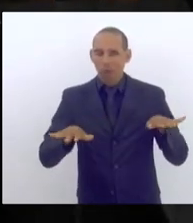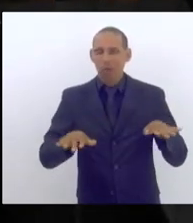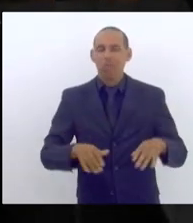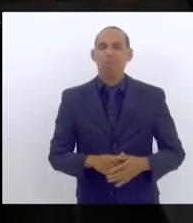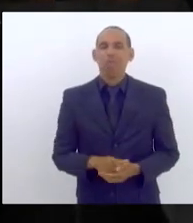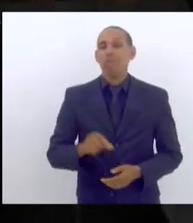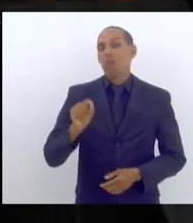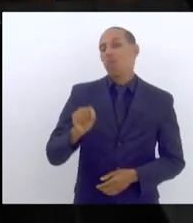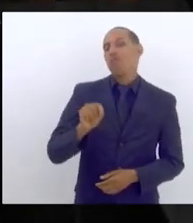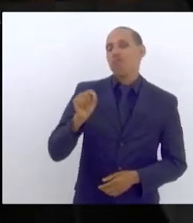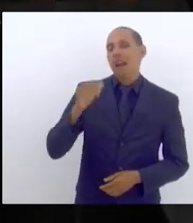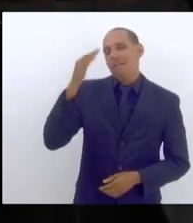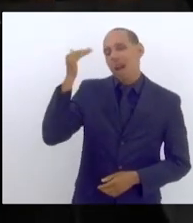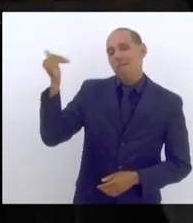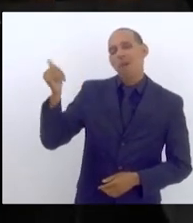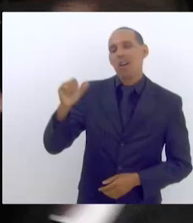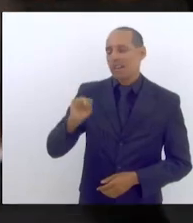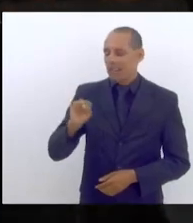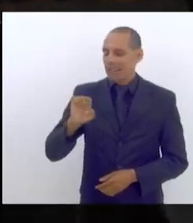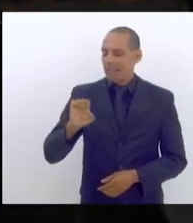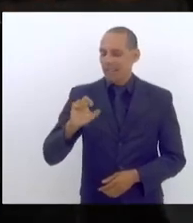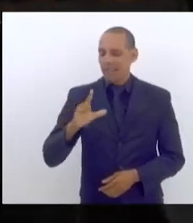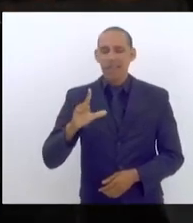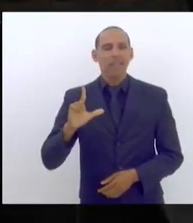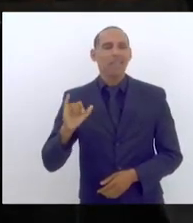A famosa taxa Selic.